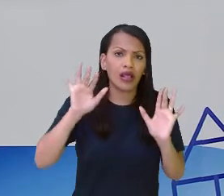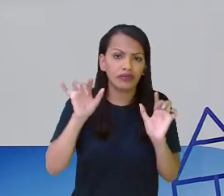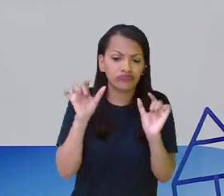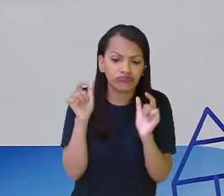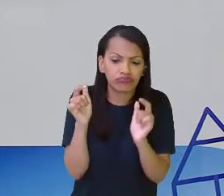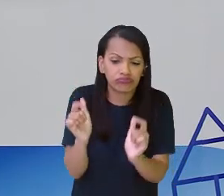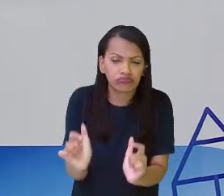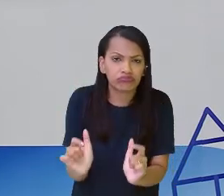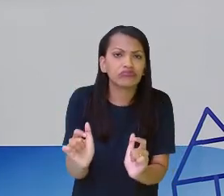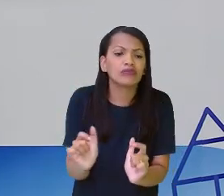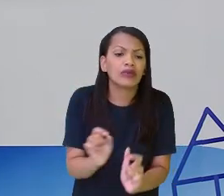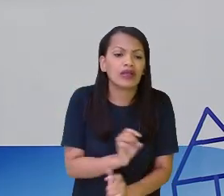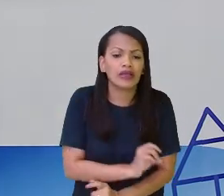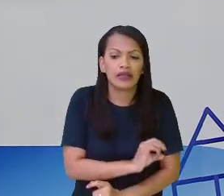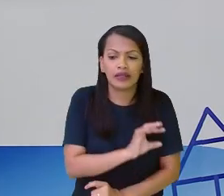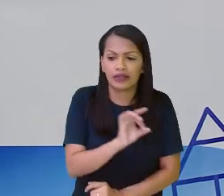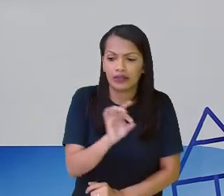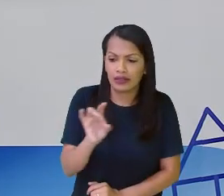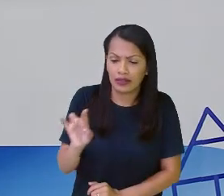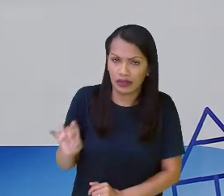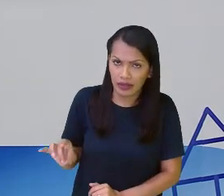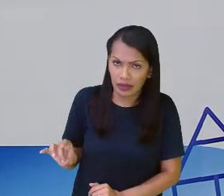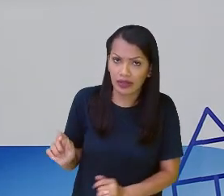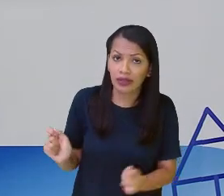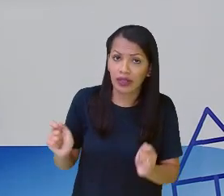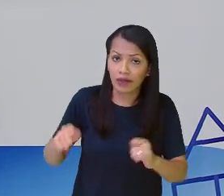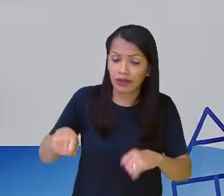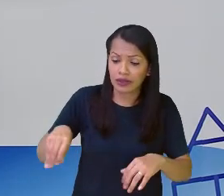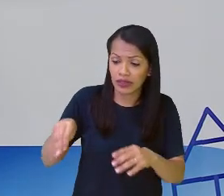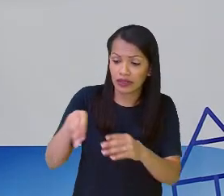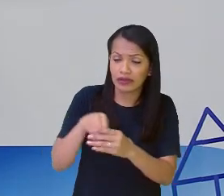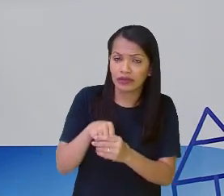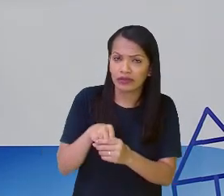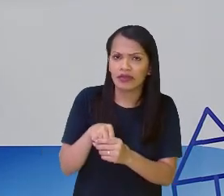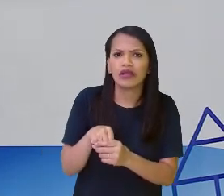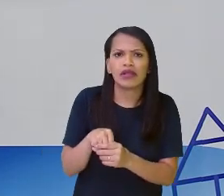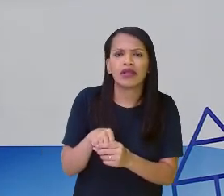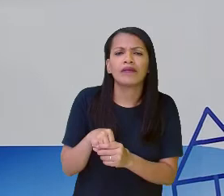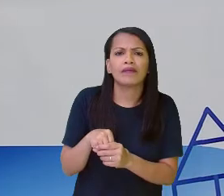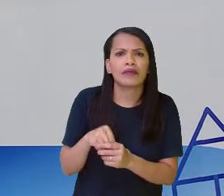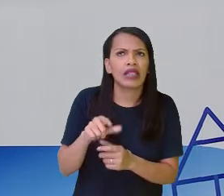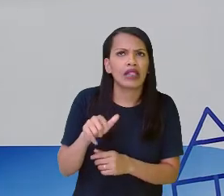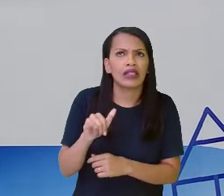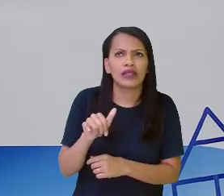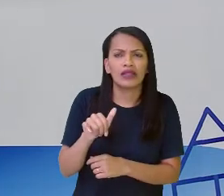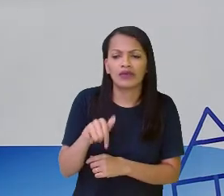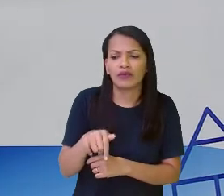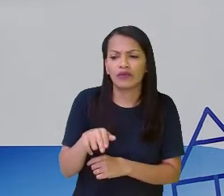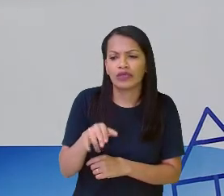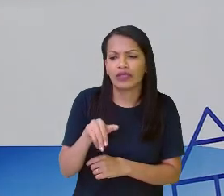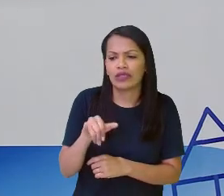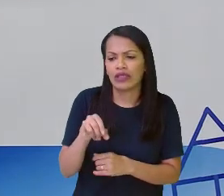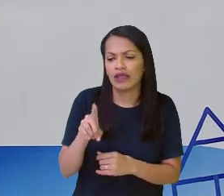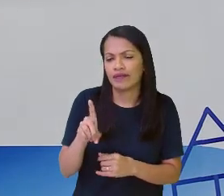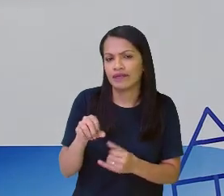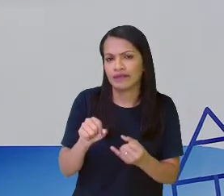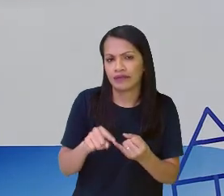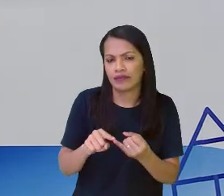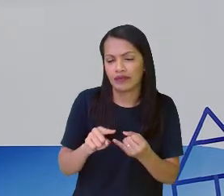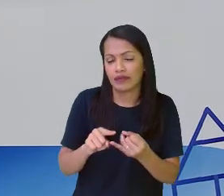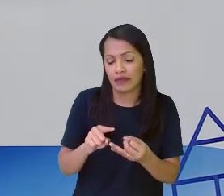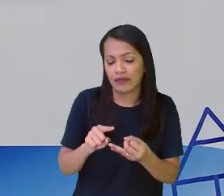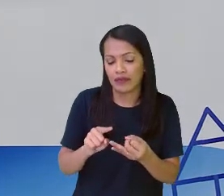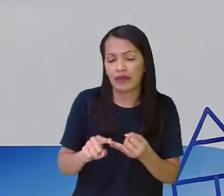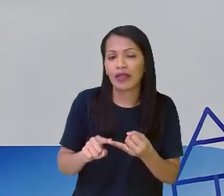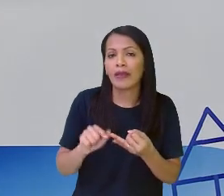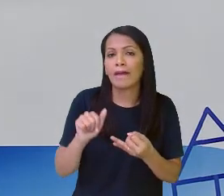se enquadra cada capacidade, né? Seja ela líquida, de massa, de comprimento, enfim. Nesse caso